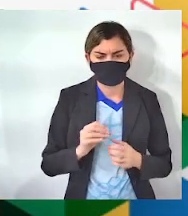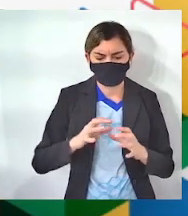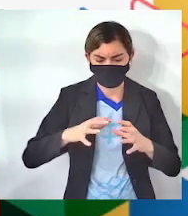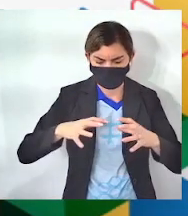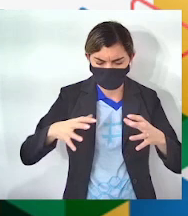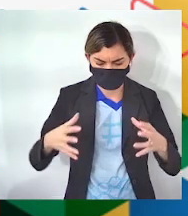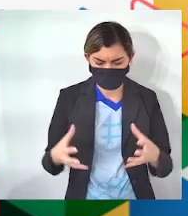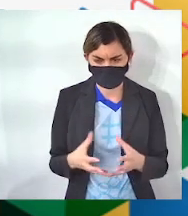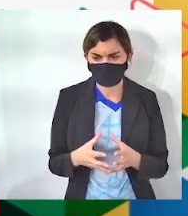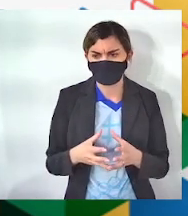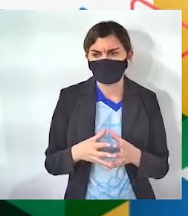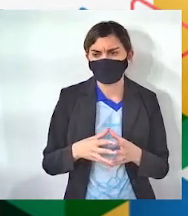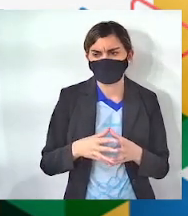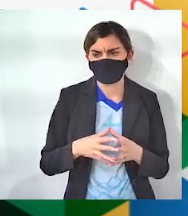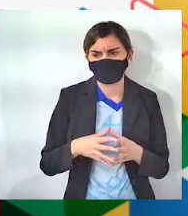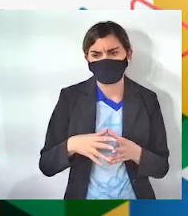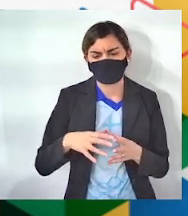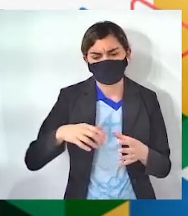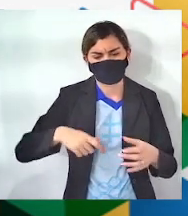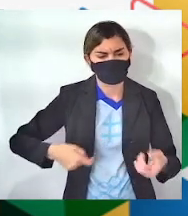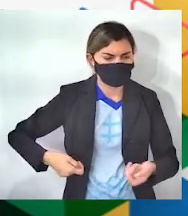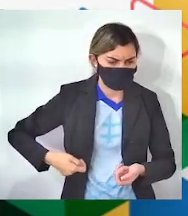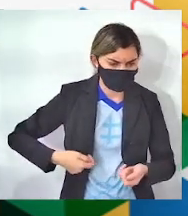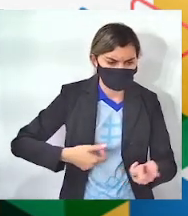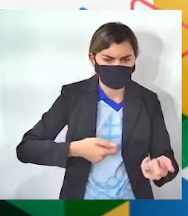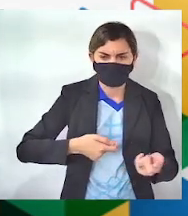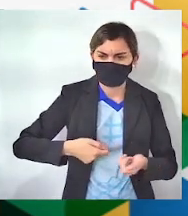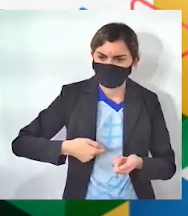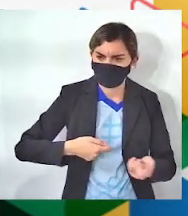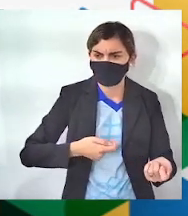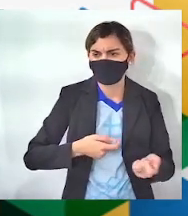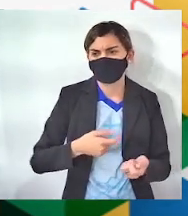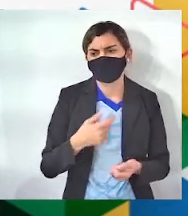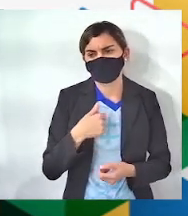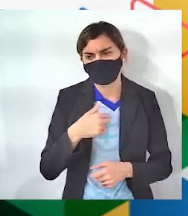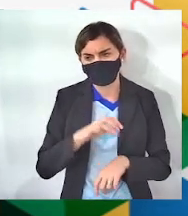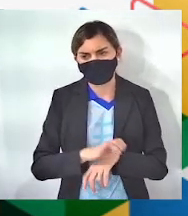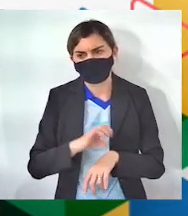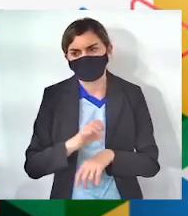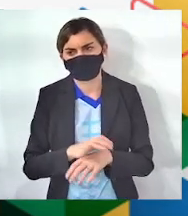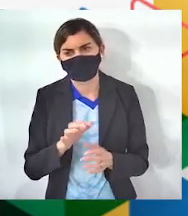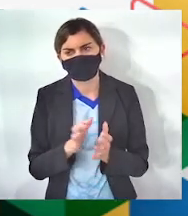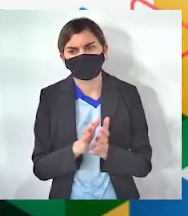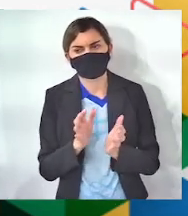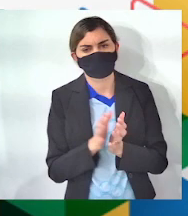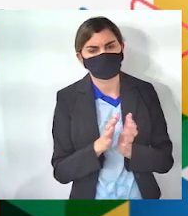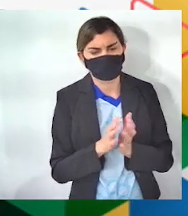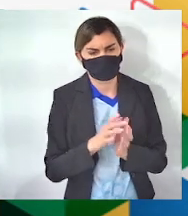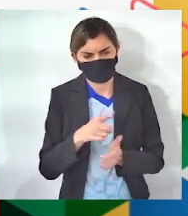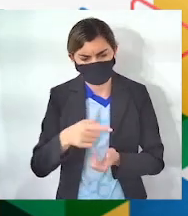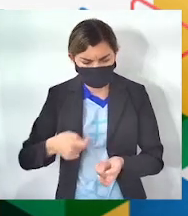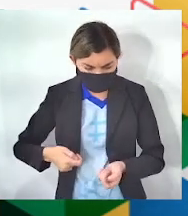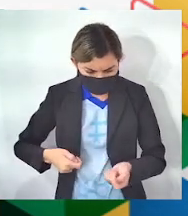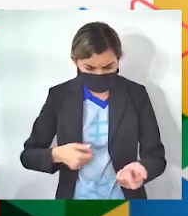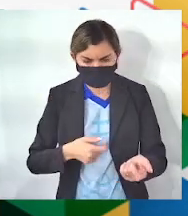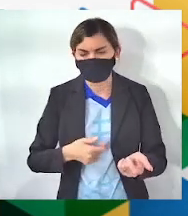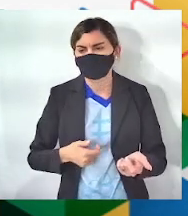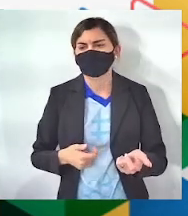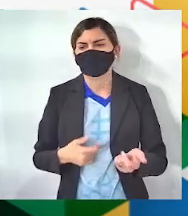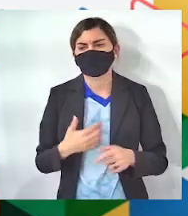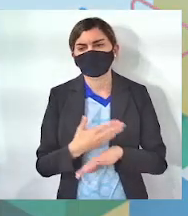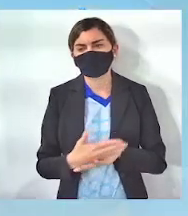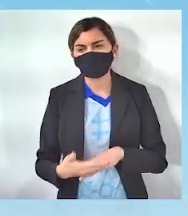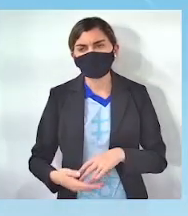de bilhar, uma bola de sinuca, como a gente costuma chamar aqui no estado de Pernambuco. Então, aquela bolinha lá da sinuca que a gente